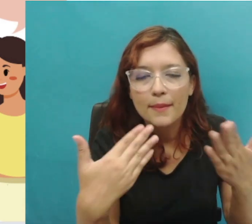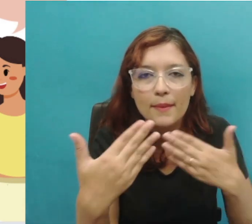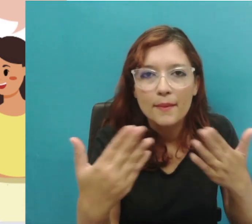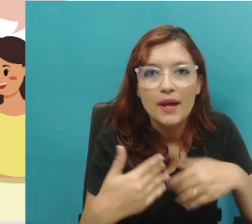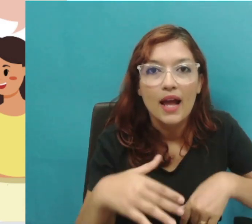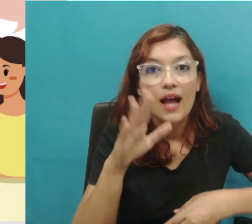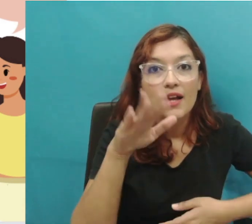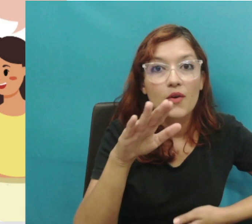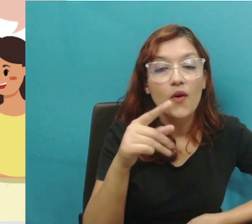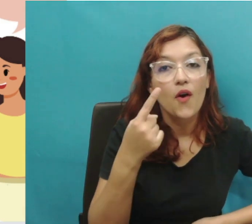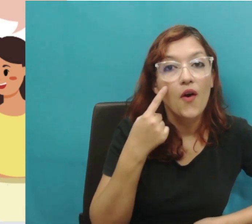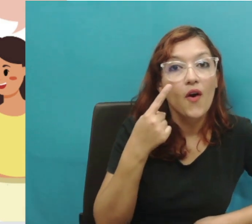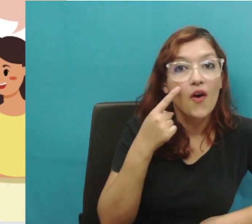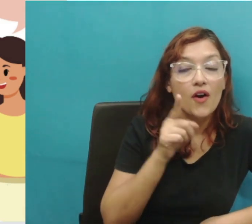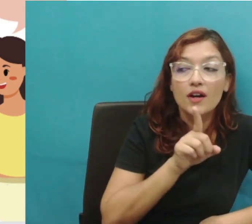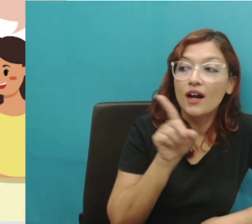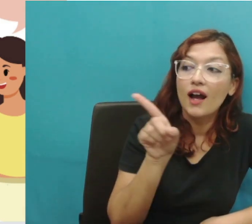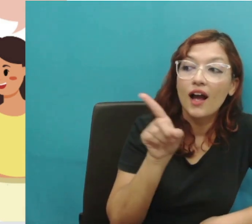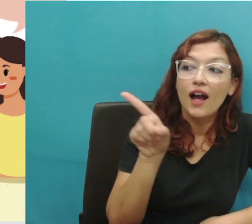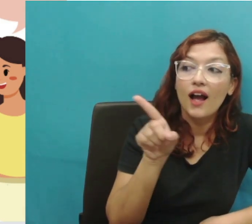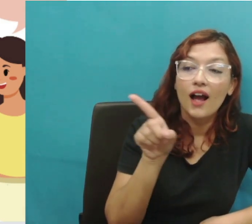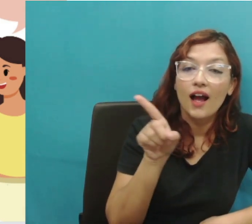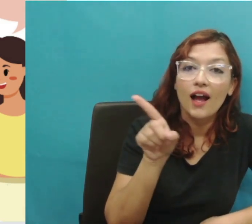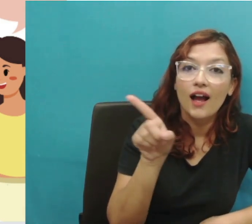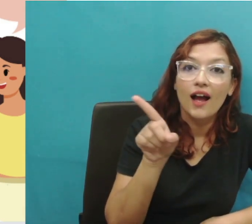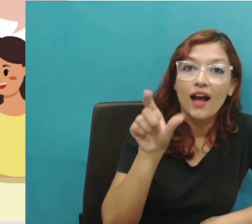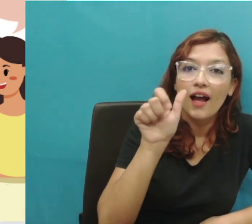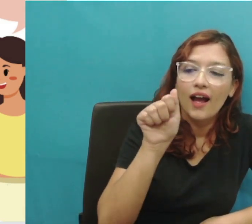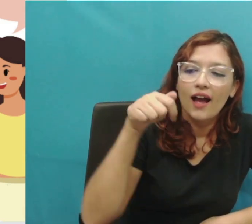Por exemplo, nós dois estamos conversando. Aí eu digo, olha,